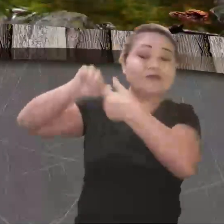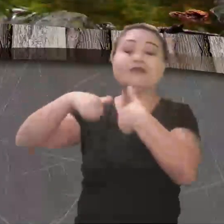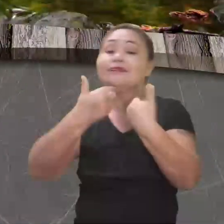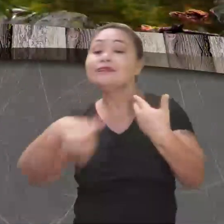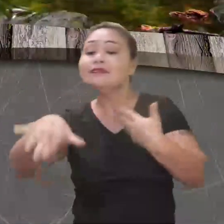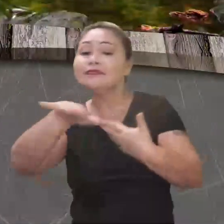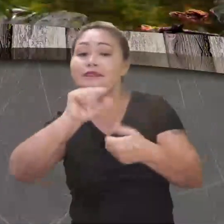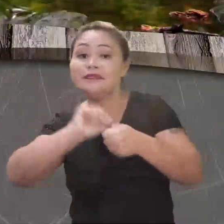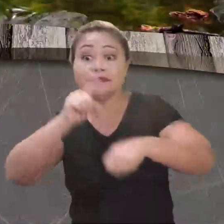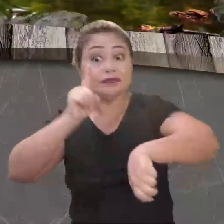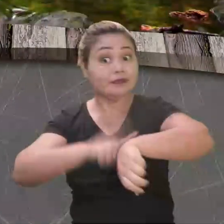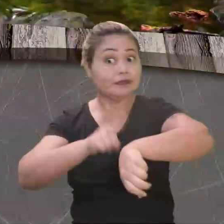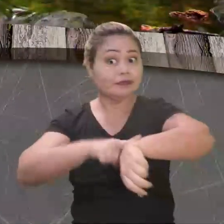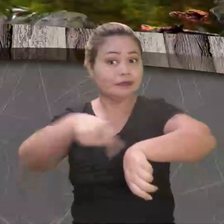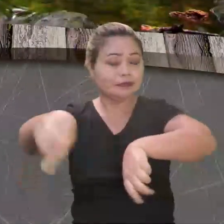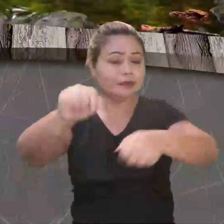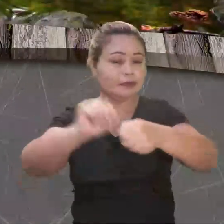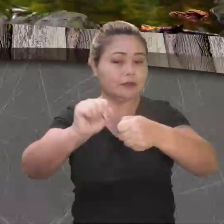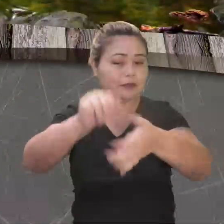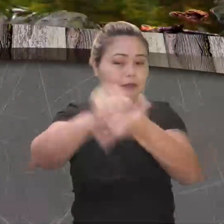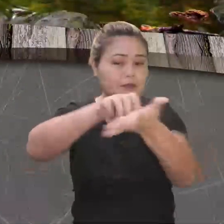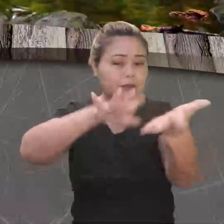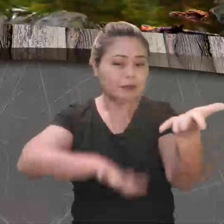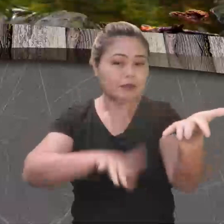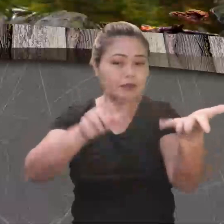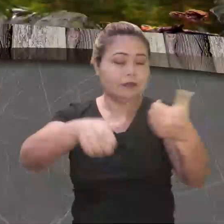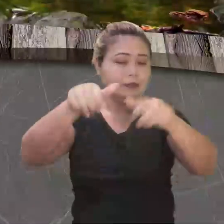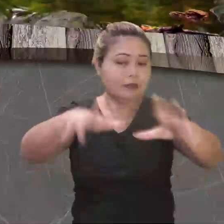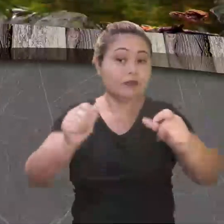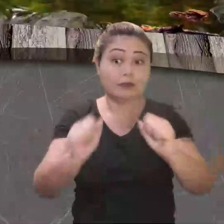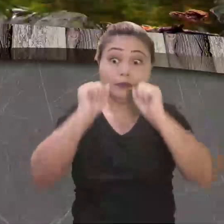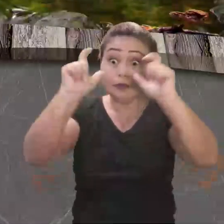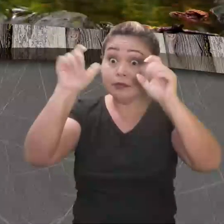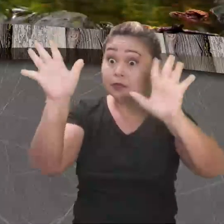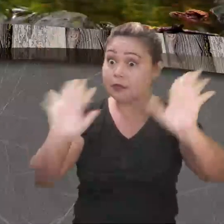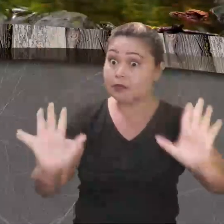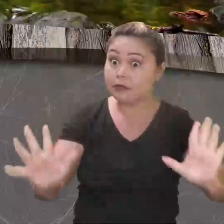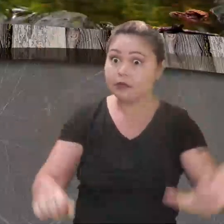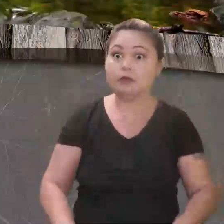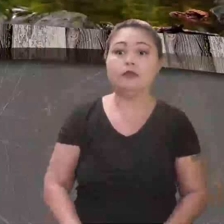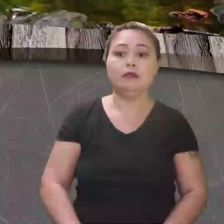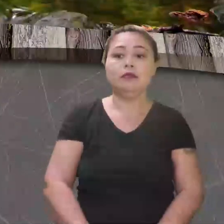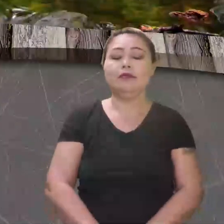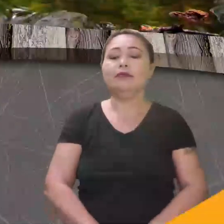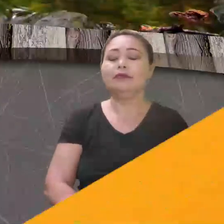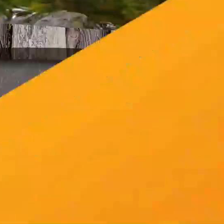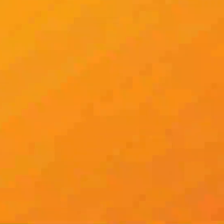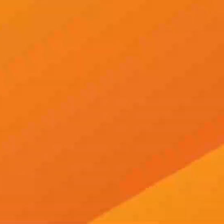galera. Agora aquele tempinho para você fazer a sua atividade, galera. Fica ligado. Tchau, tchau.